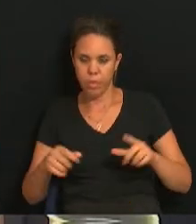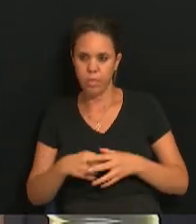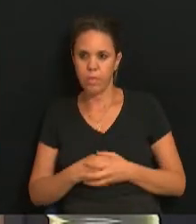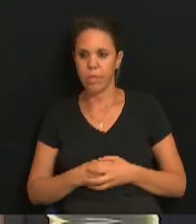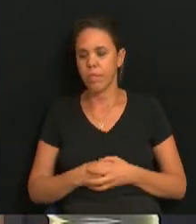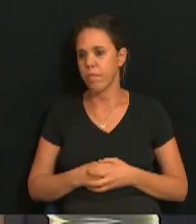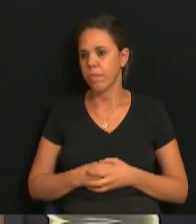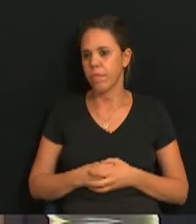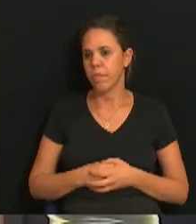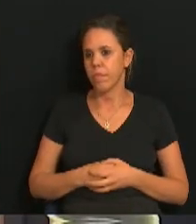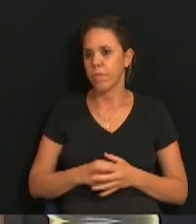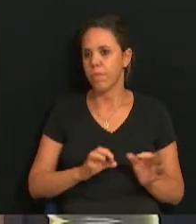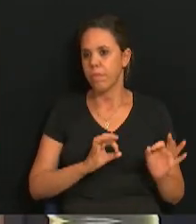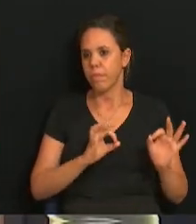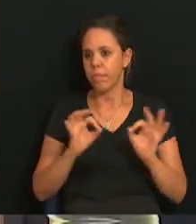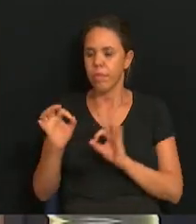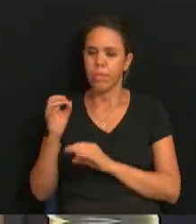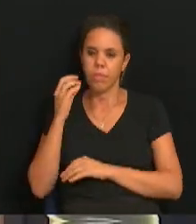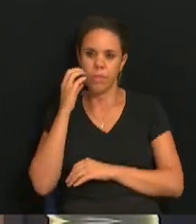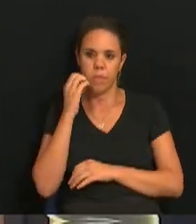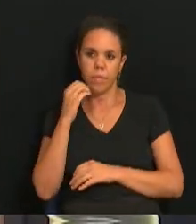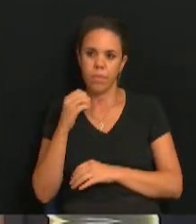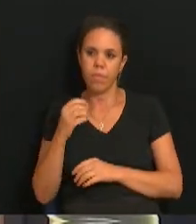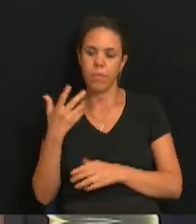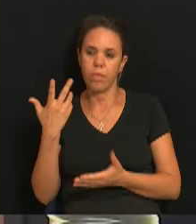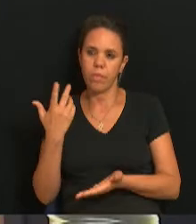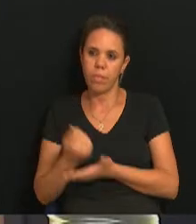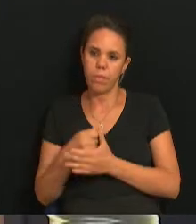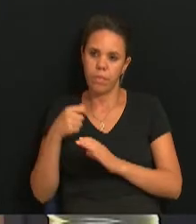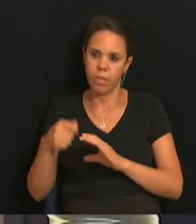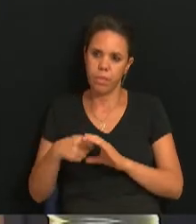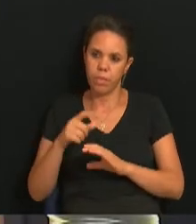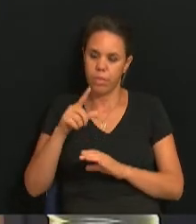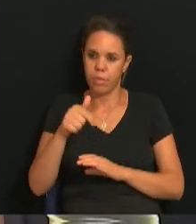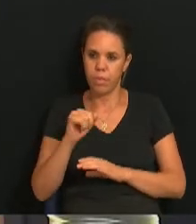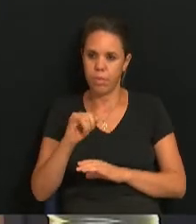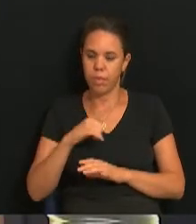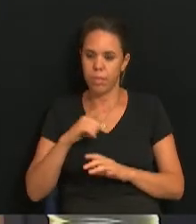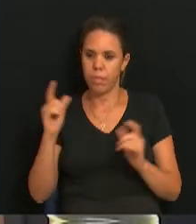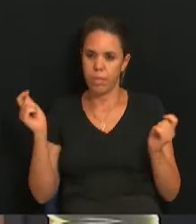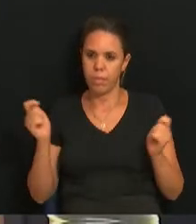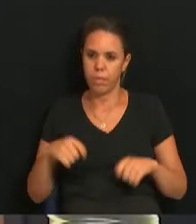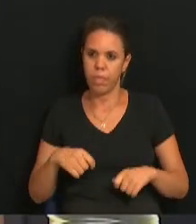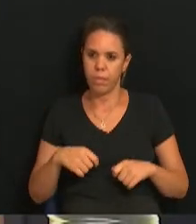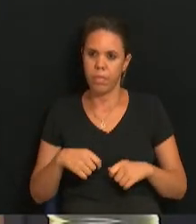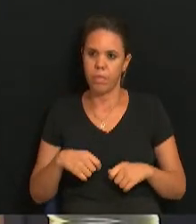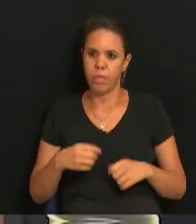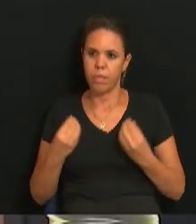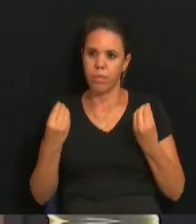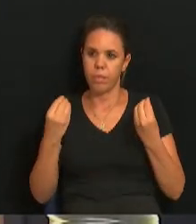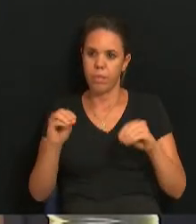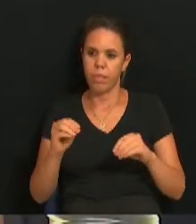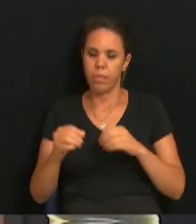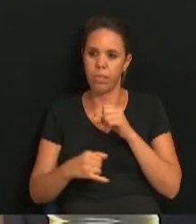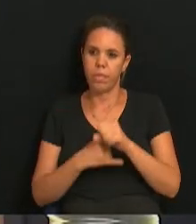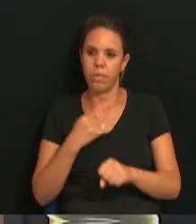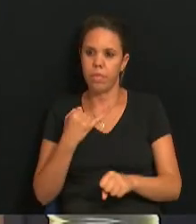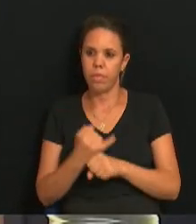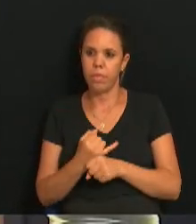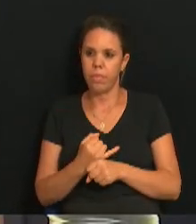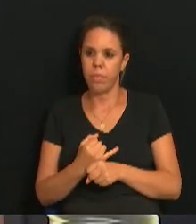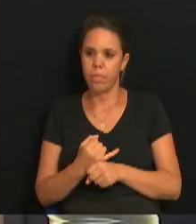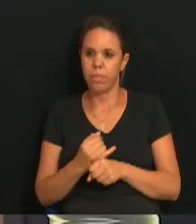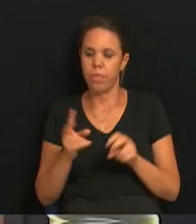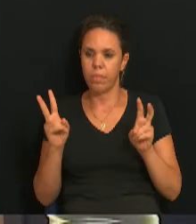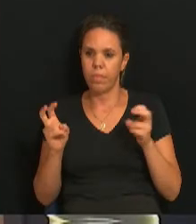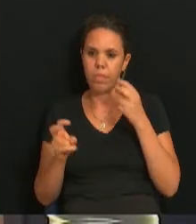para acompanhar. Isso vai ficar gravado e depois, se tiver condição de colocar na nossa plataforma do YouTube, assim que ela for